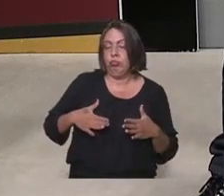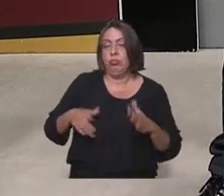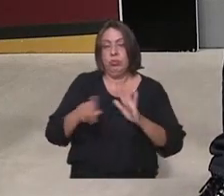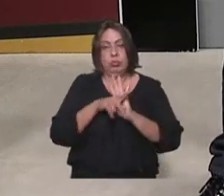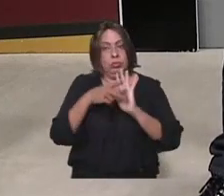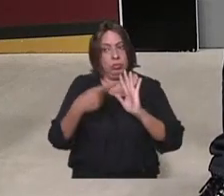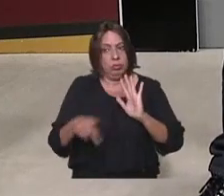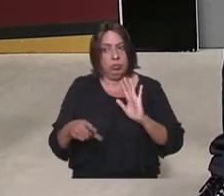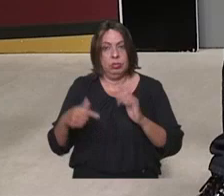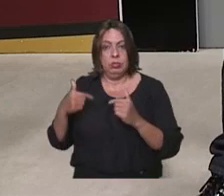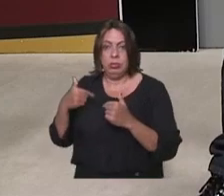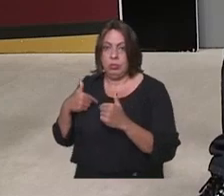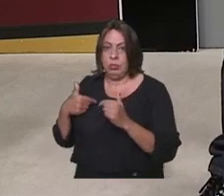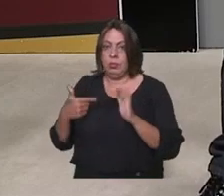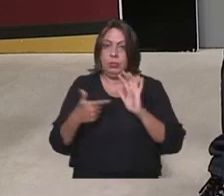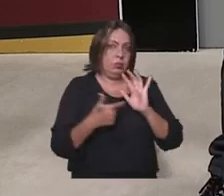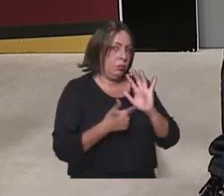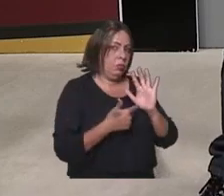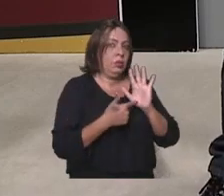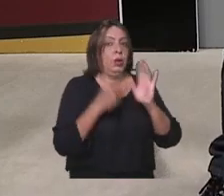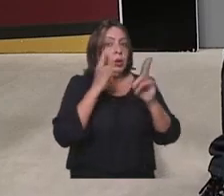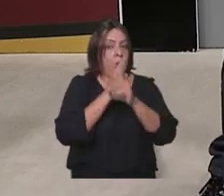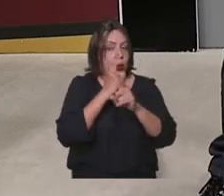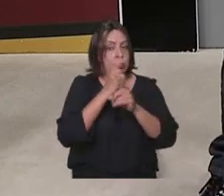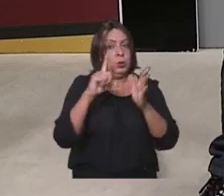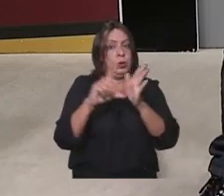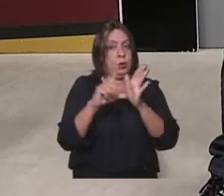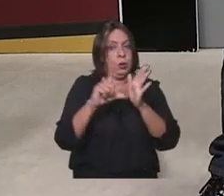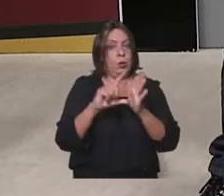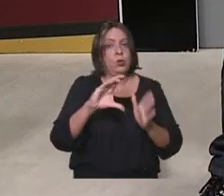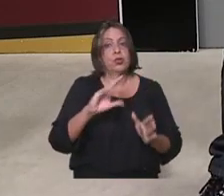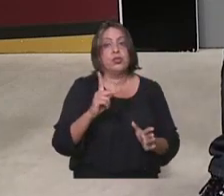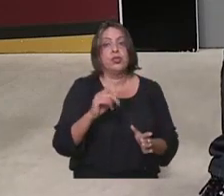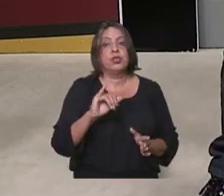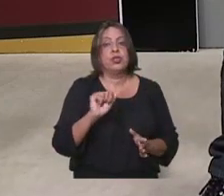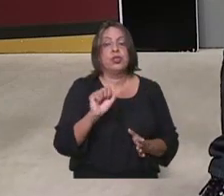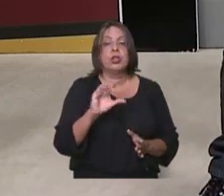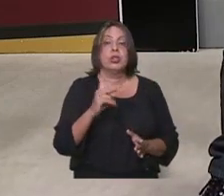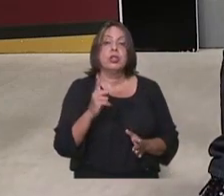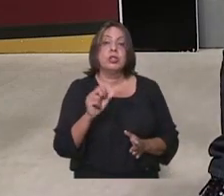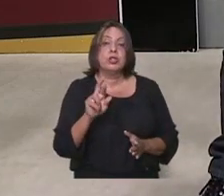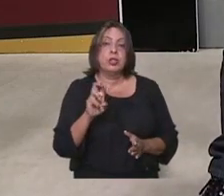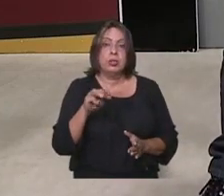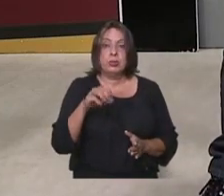Leisa Liz. Você encontra na Cheia de Charme, tá vendo? Já cheguei com tudo.